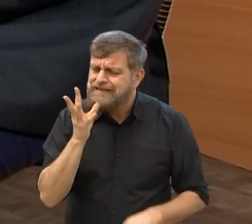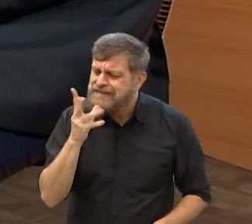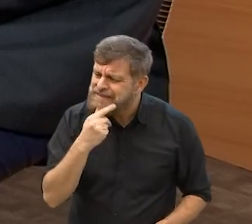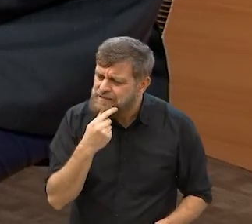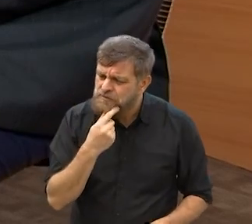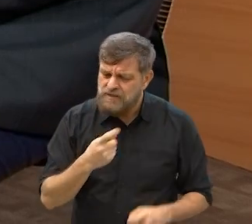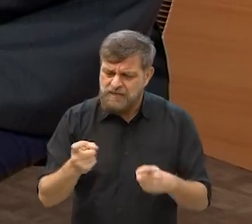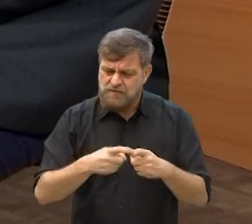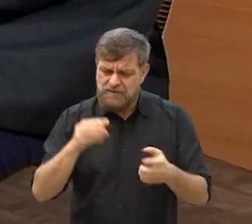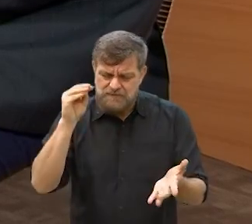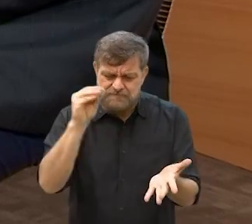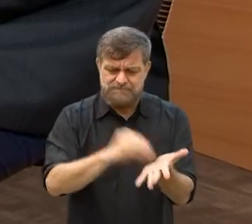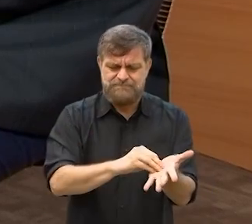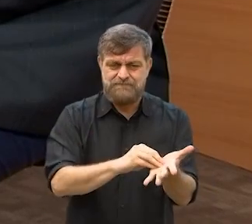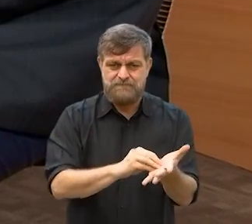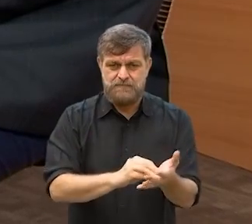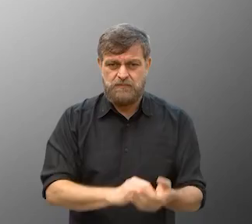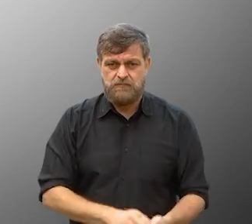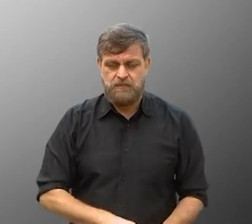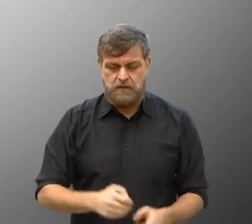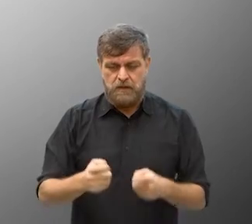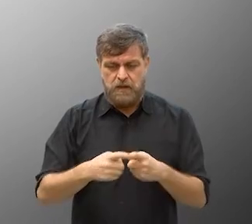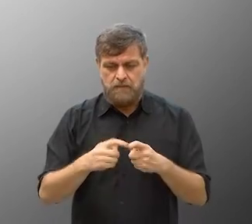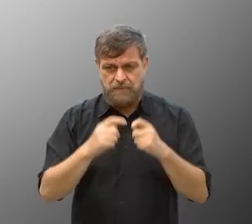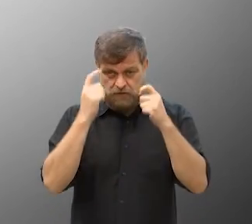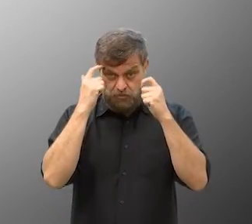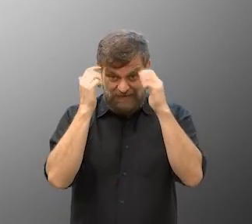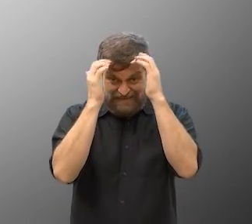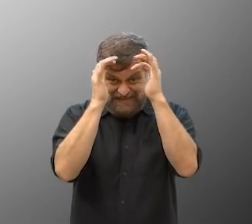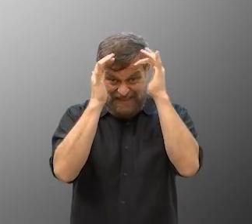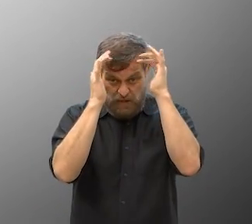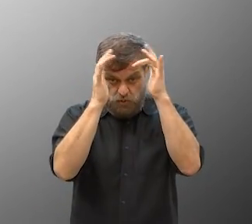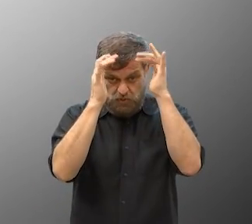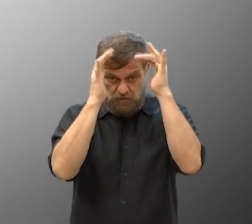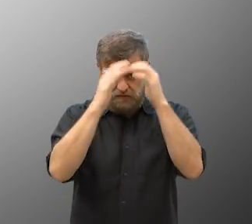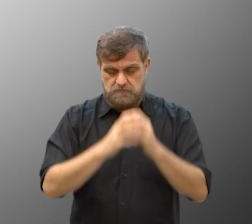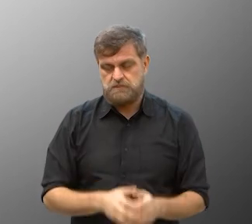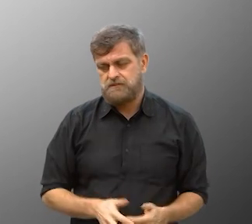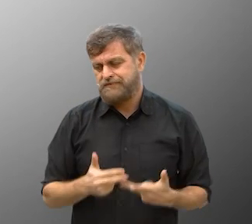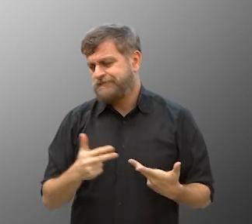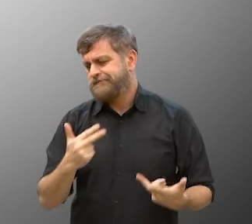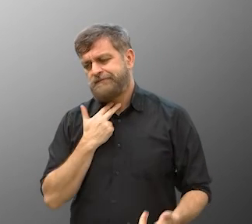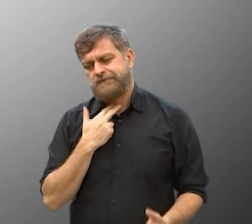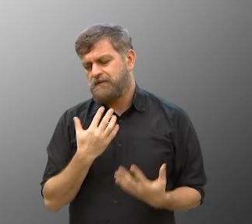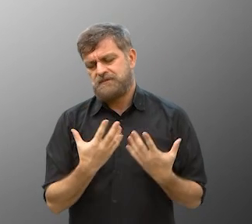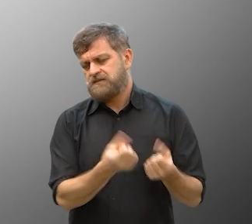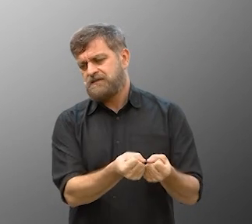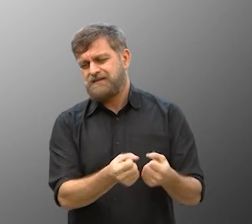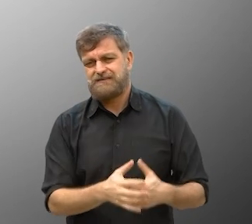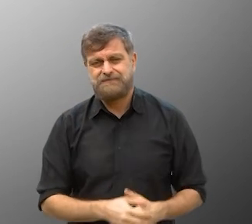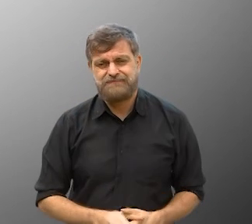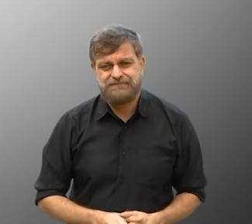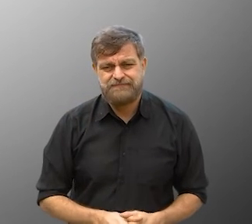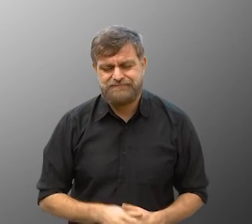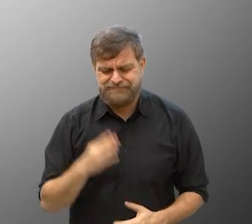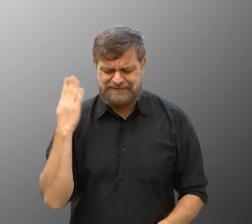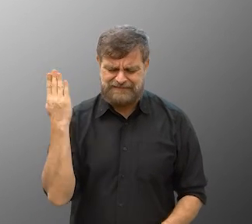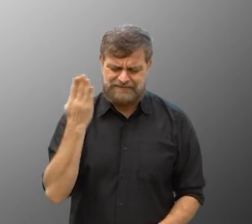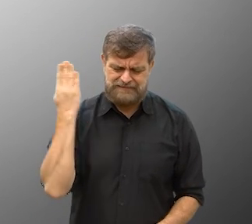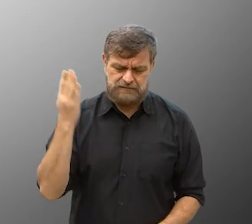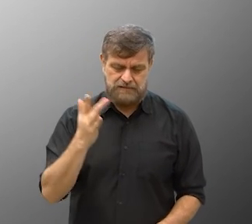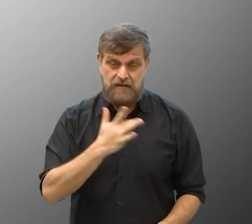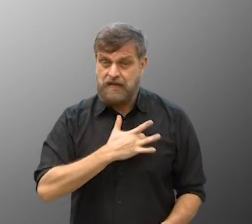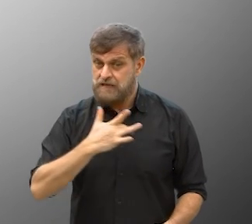de consulta médica com neurologista. Tem coisas que são inaceitáveis no serviço público. A